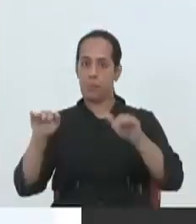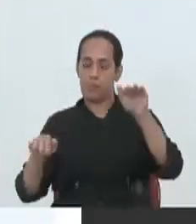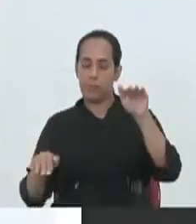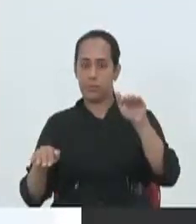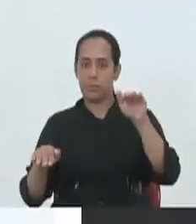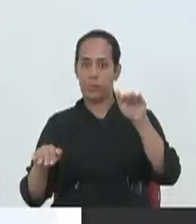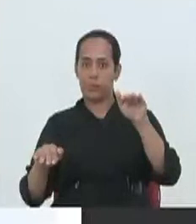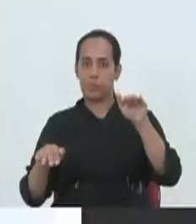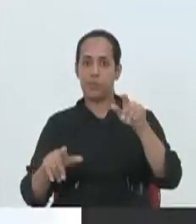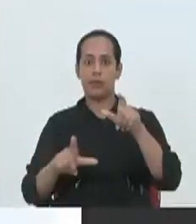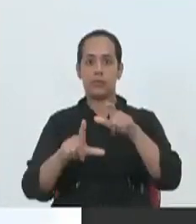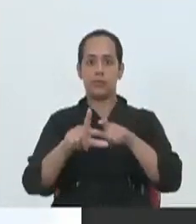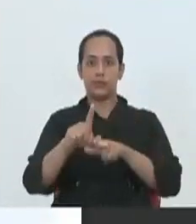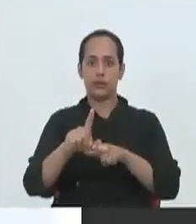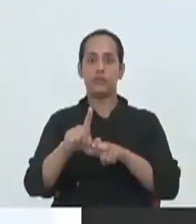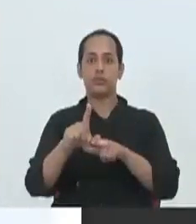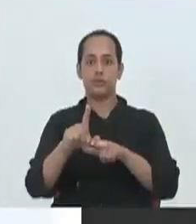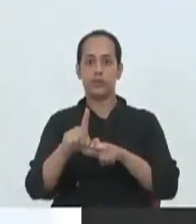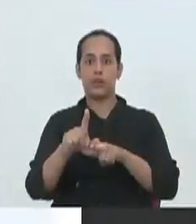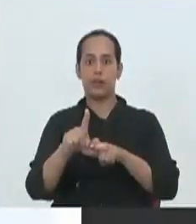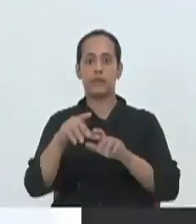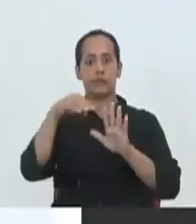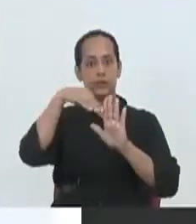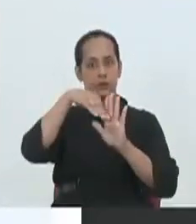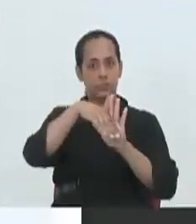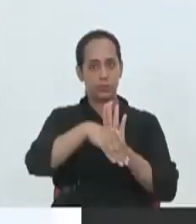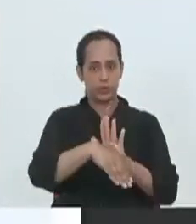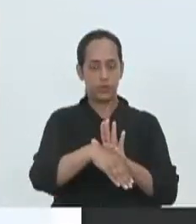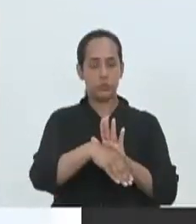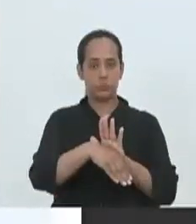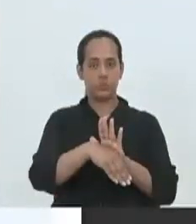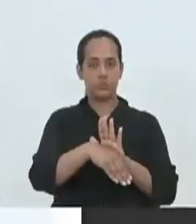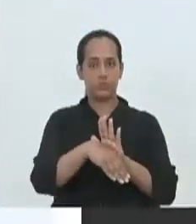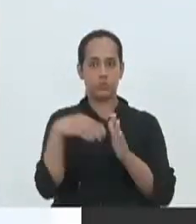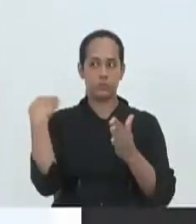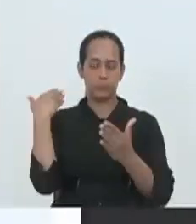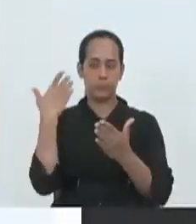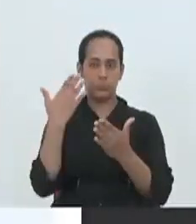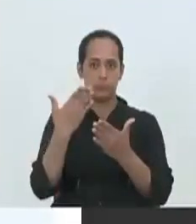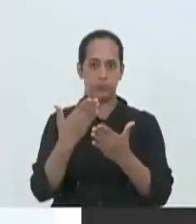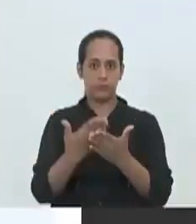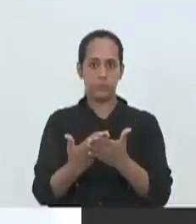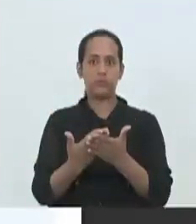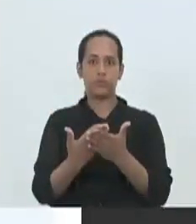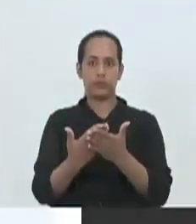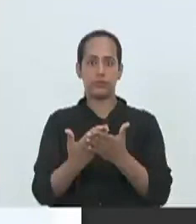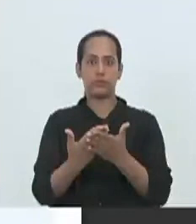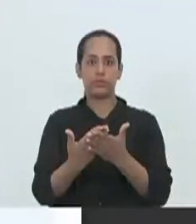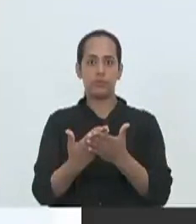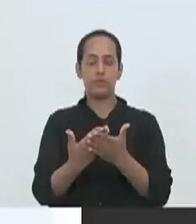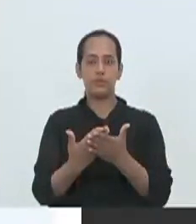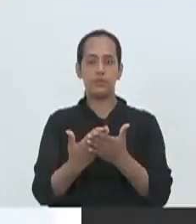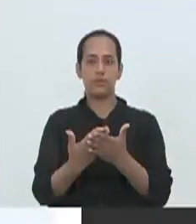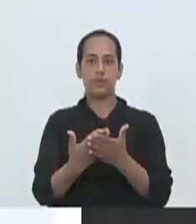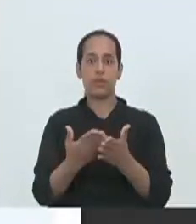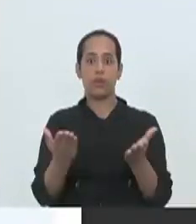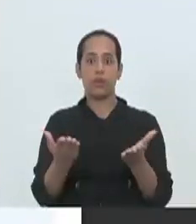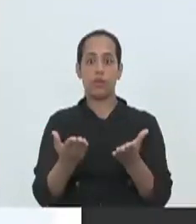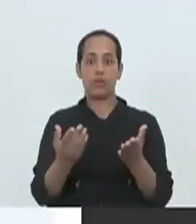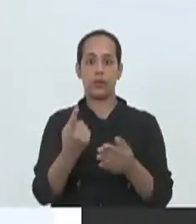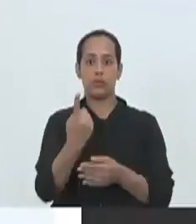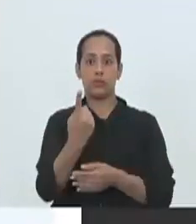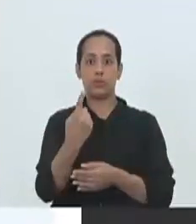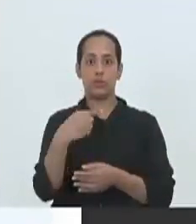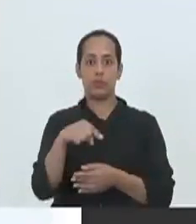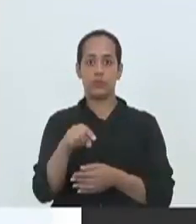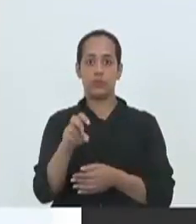reduziu 12% do começo do ano para cá a gente chega numa dívida fiscal líquida de 1.5 bi uma